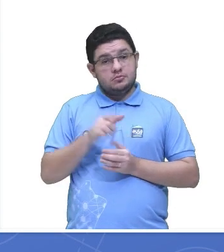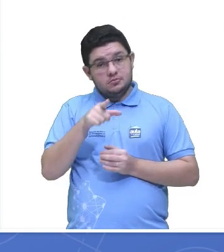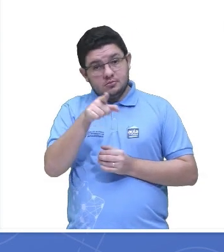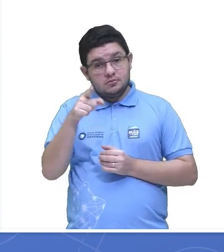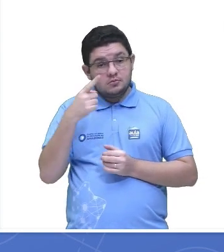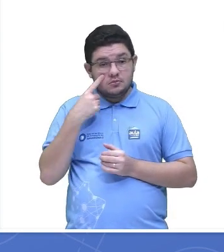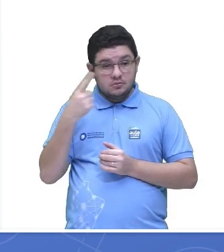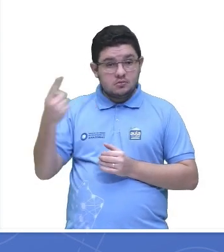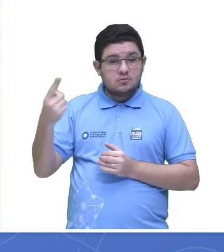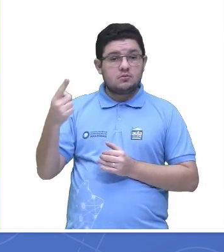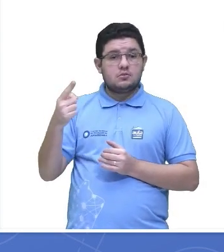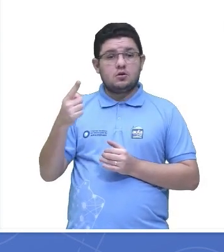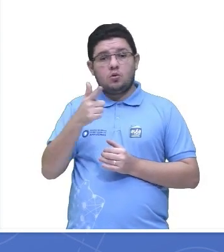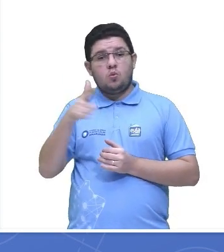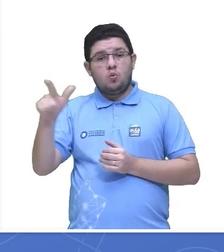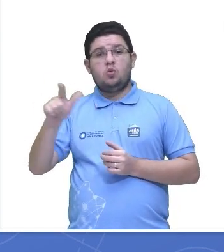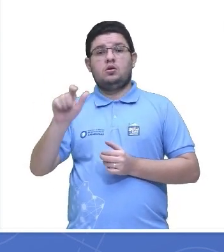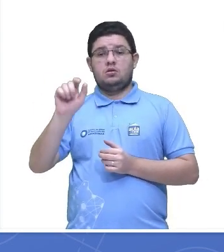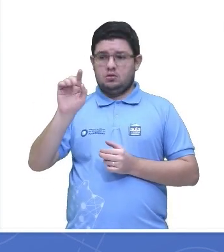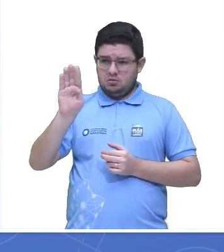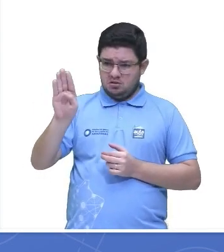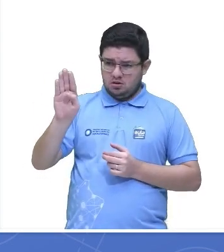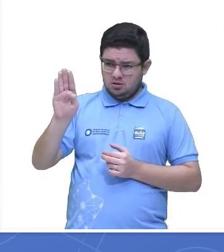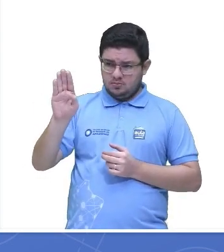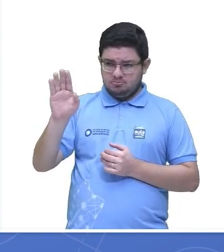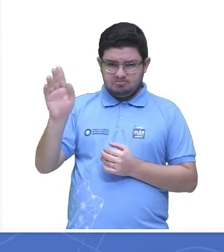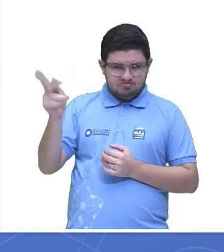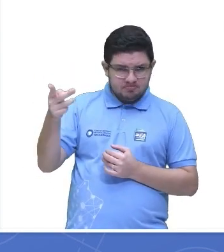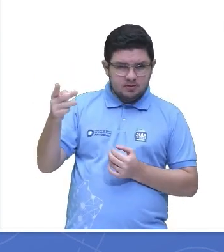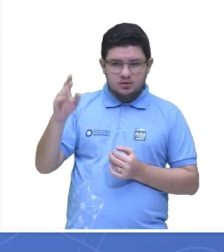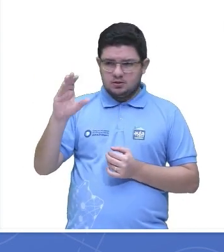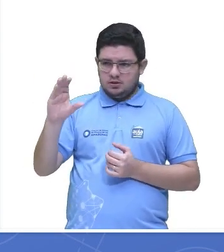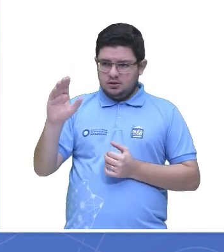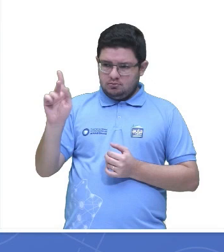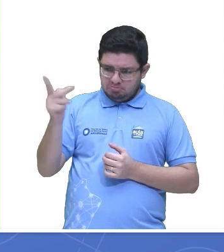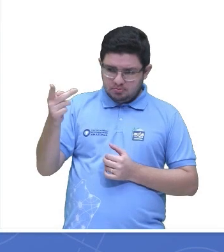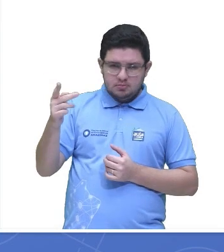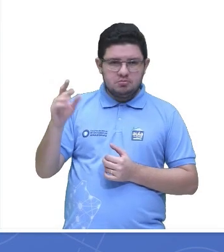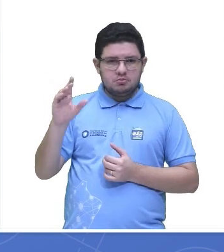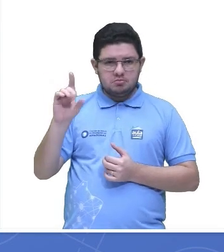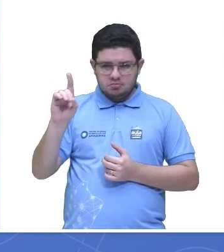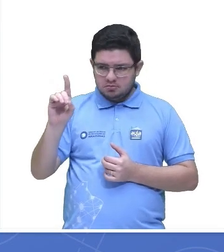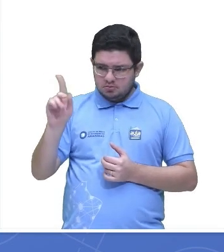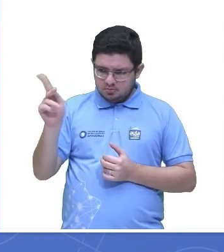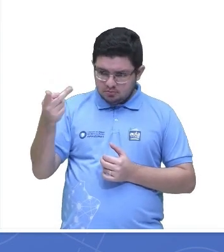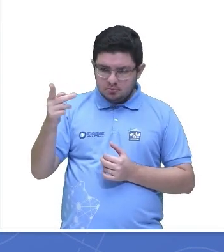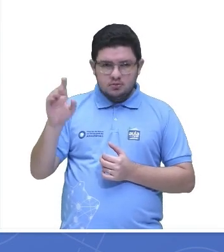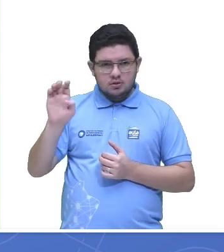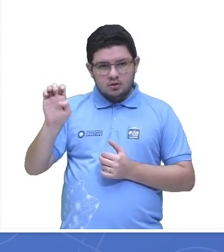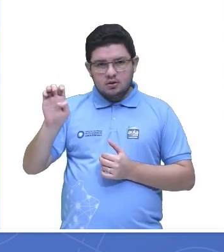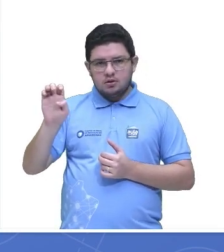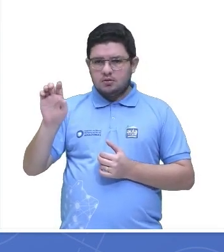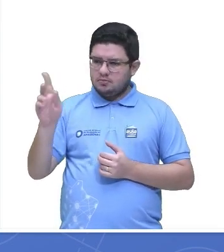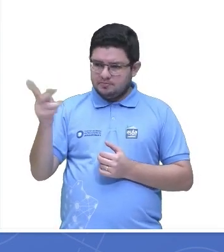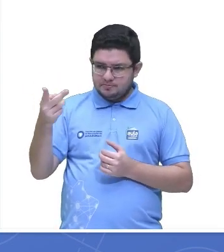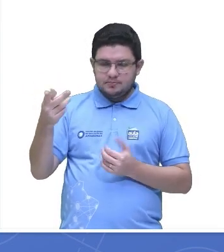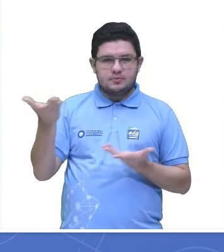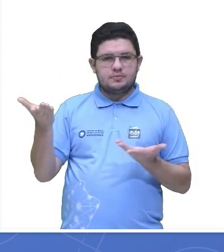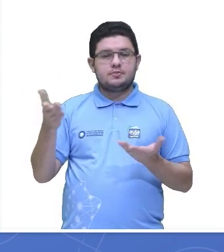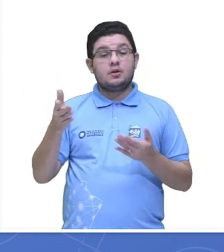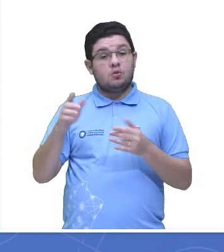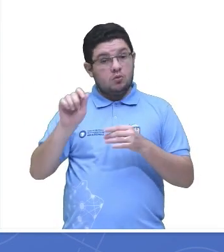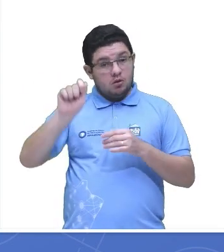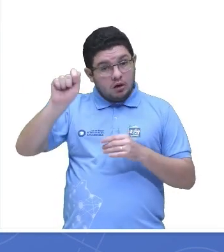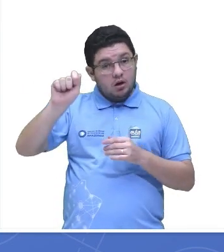outras, então, não caem muito bem. Lembrando, né, que essa é aquele tipo de estratégia em que você passa os olhos sobre o texto, vai identificando